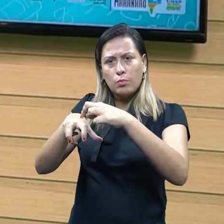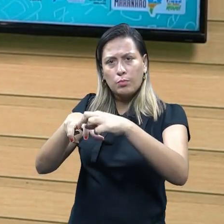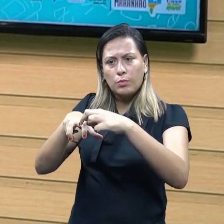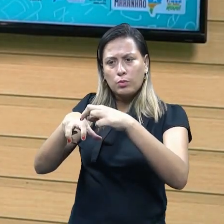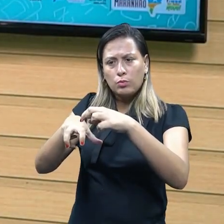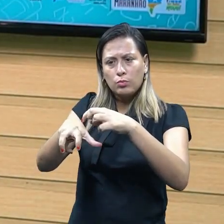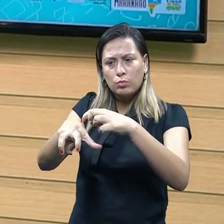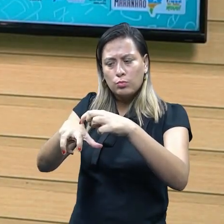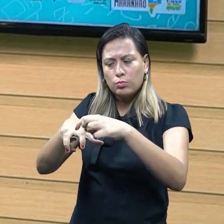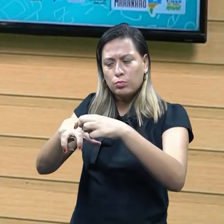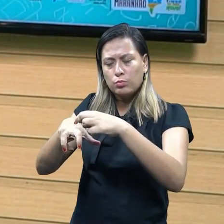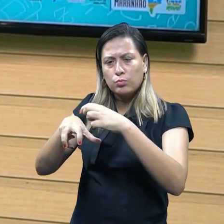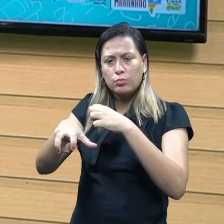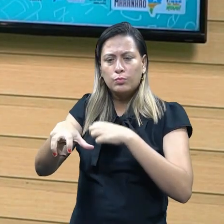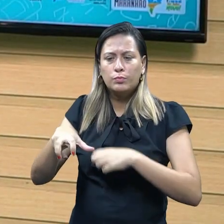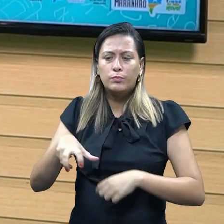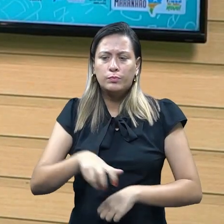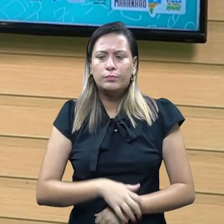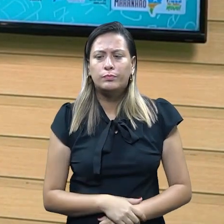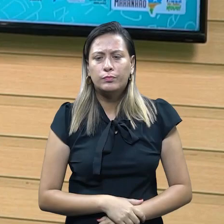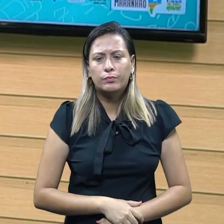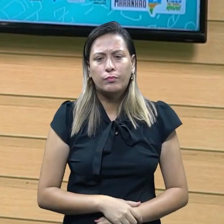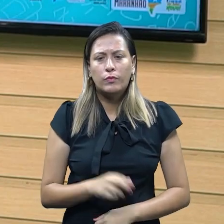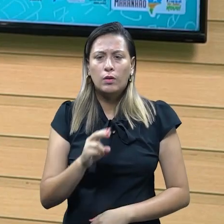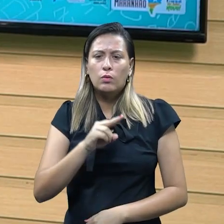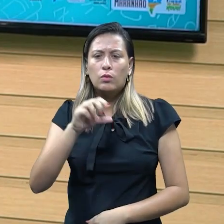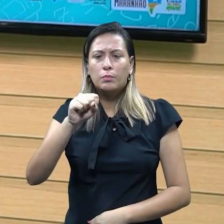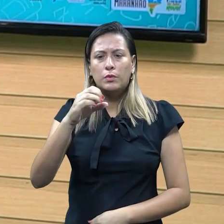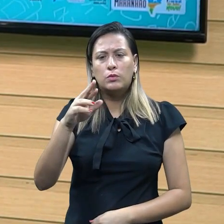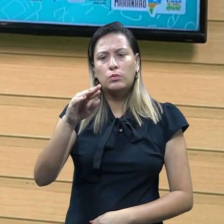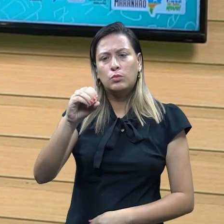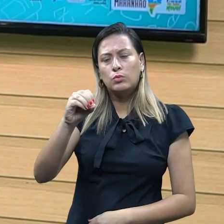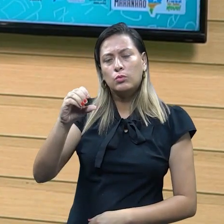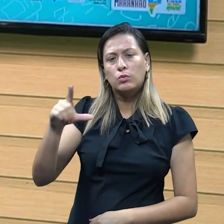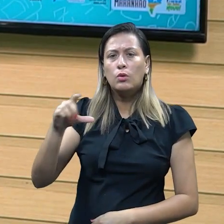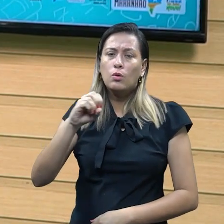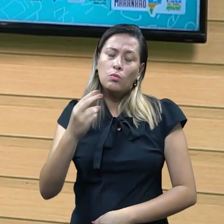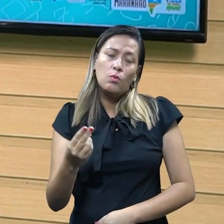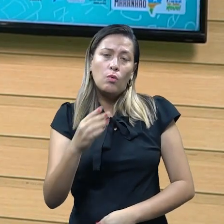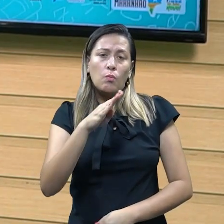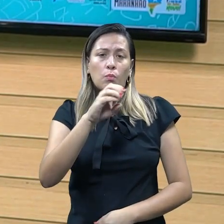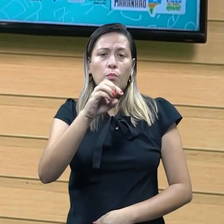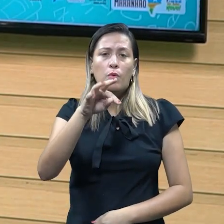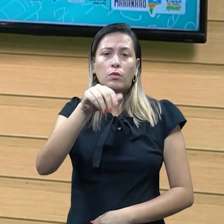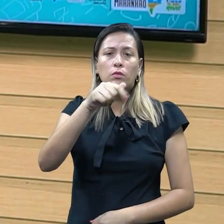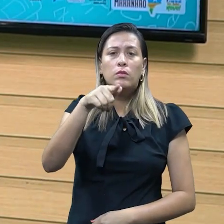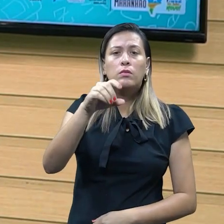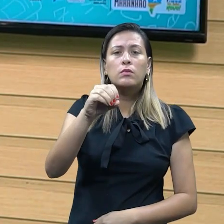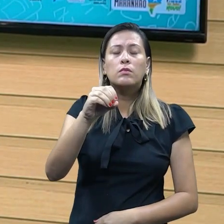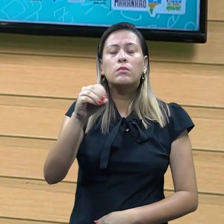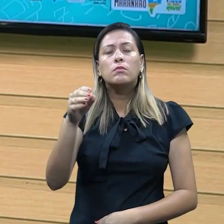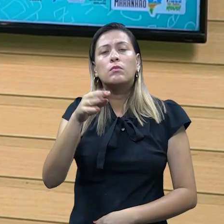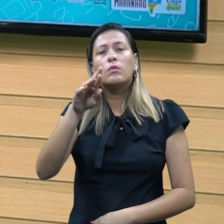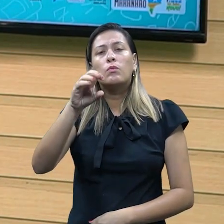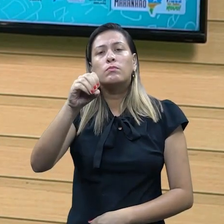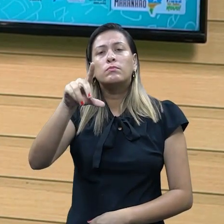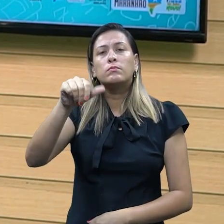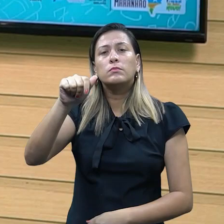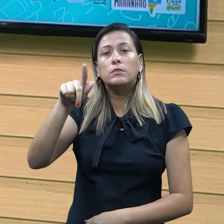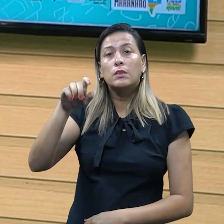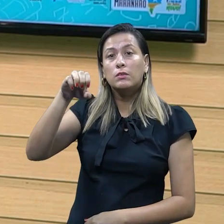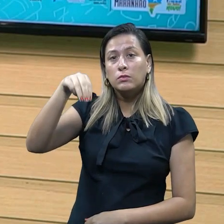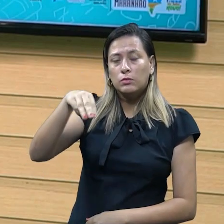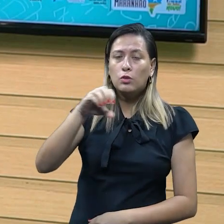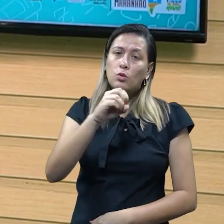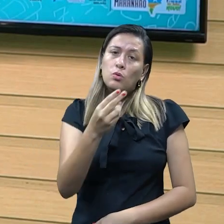aquele botão de rolagem do mouse. Muitas pessoas conhecem como scroll, outras pessoas conhecem como botão de rolagem ou